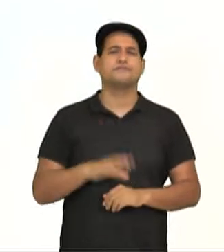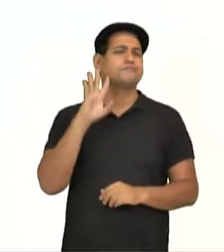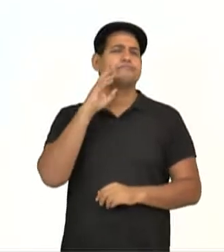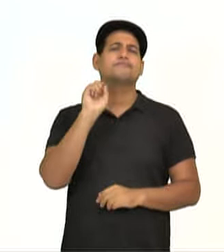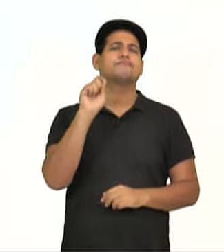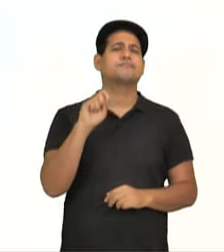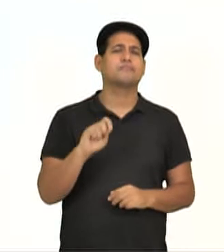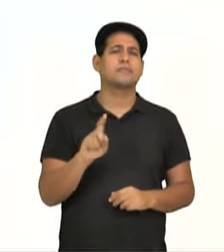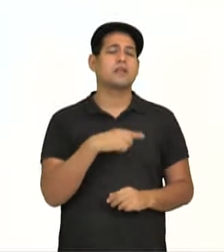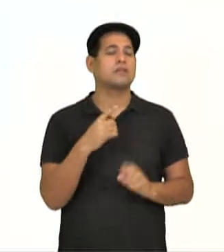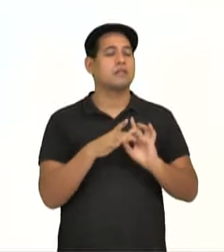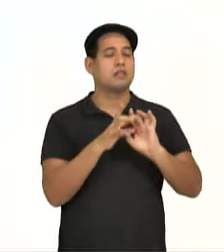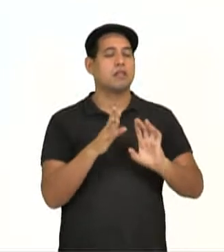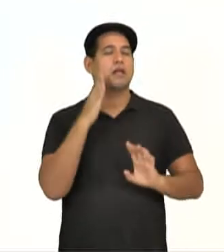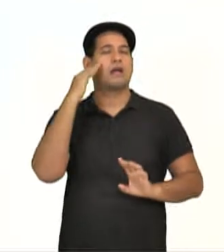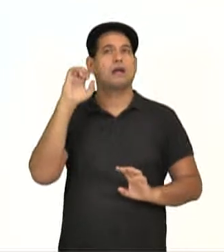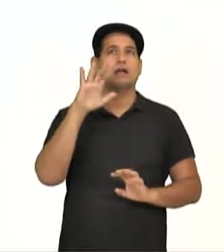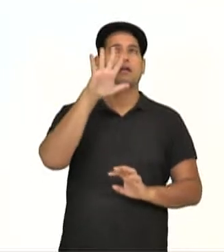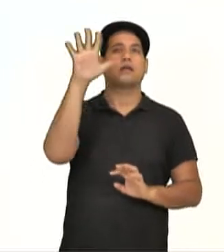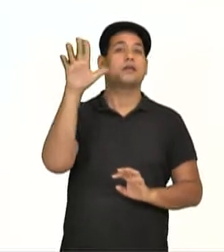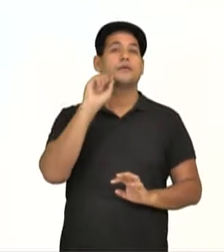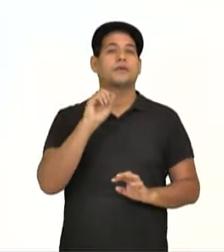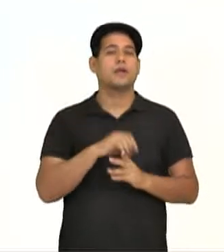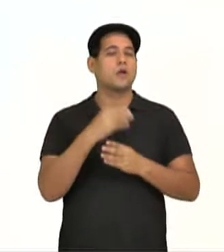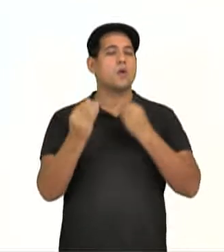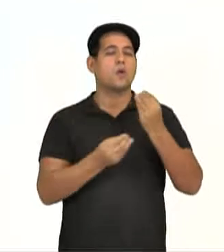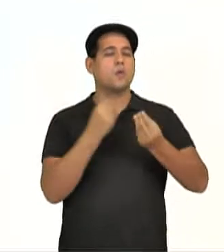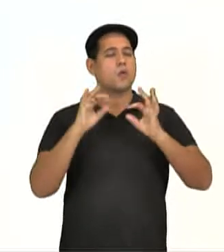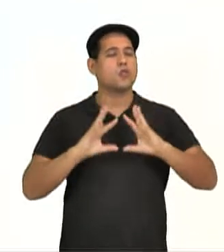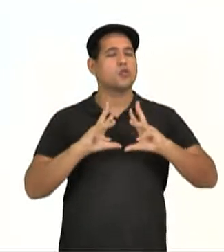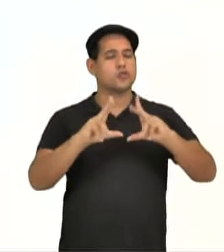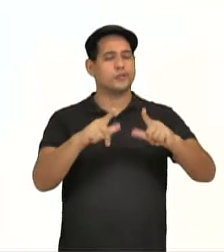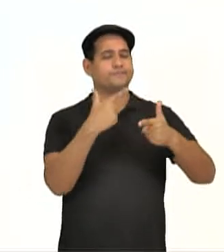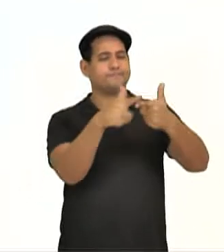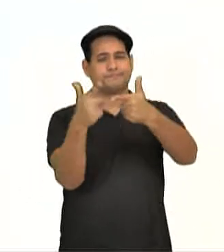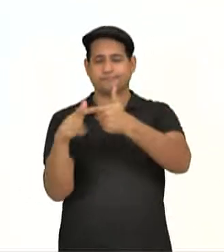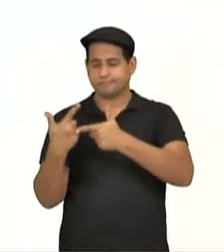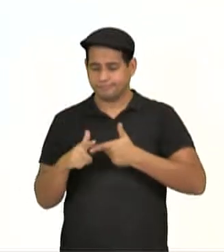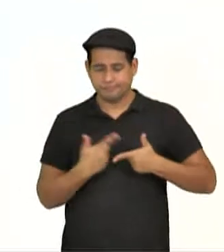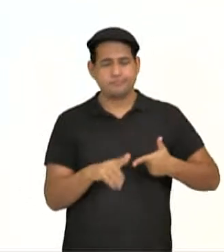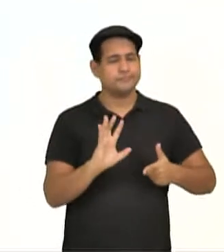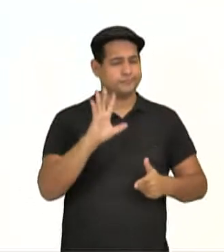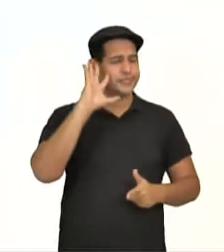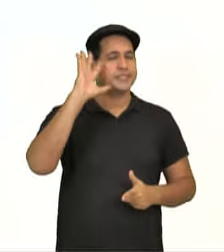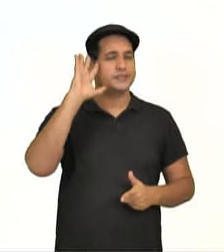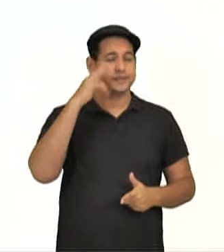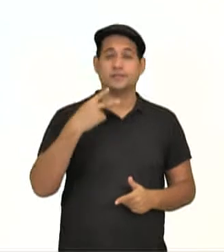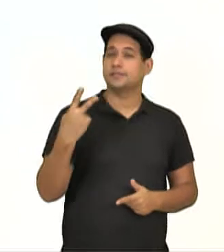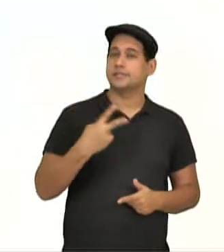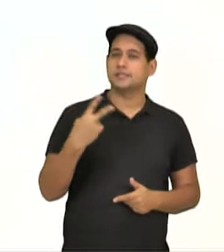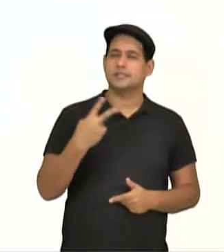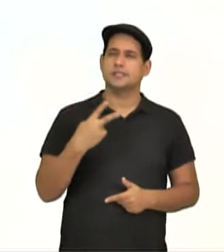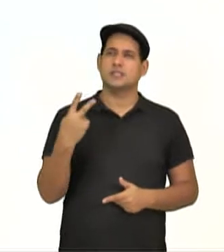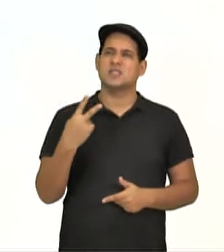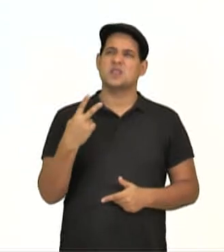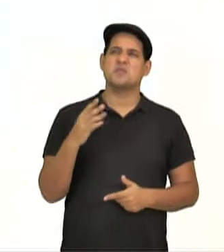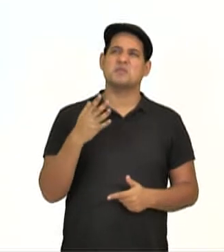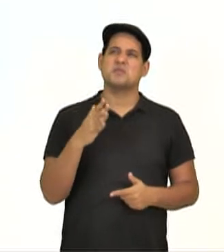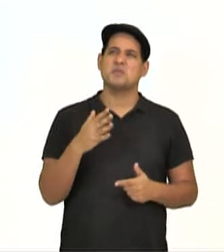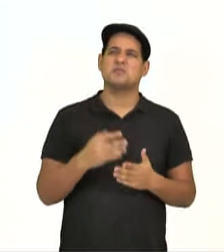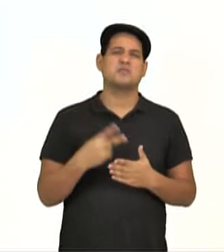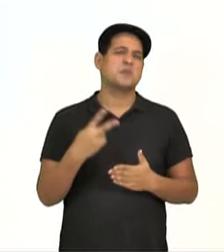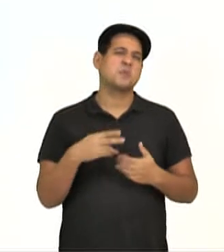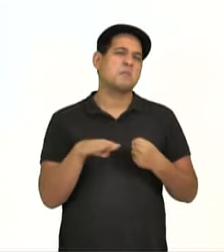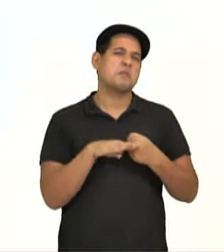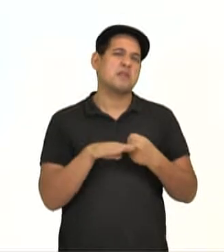nos permite compreender a natureza de todos os conflitos que ocorreram na segunda metade do século XX e nos